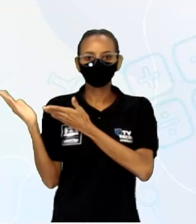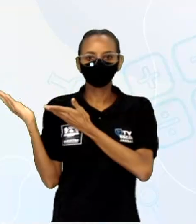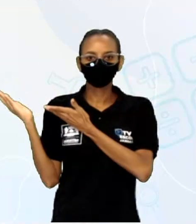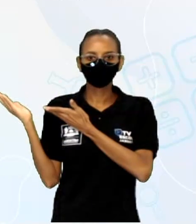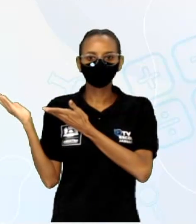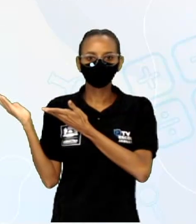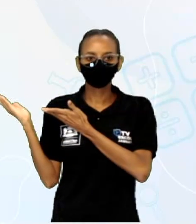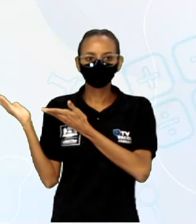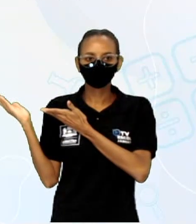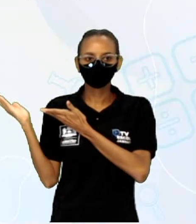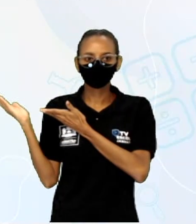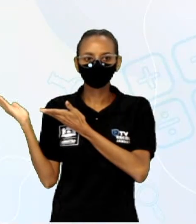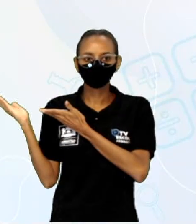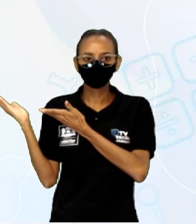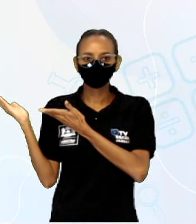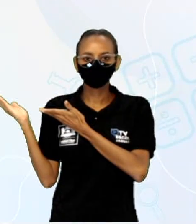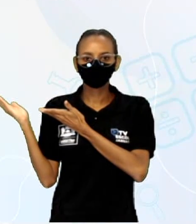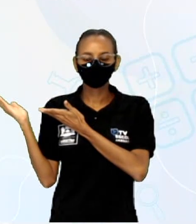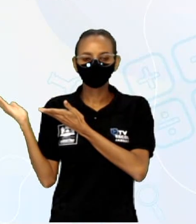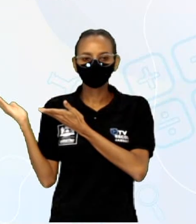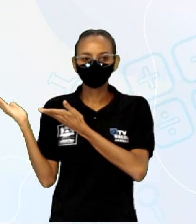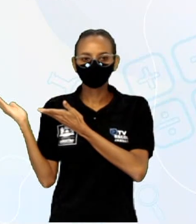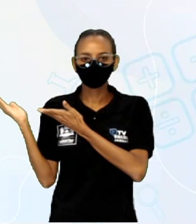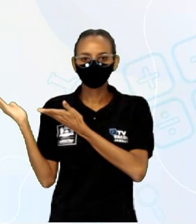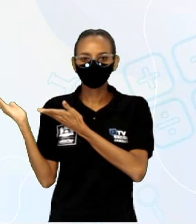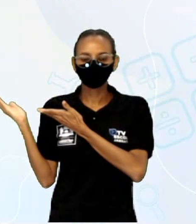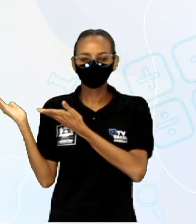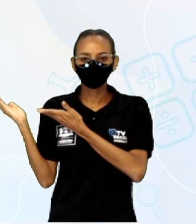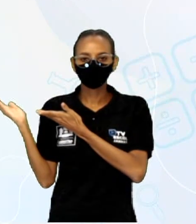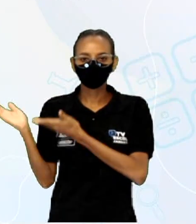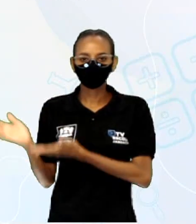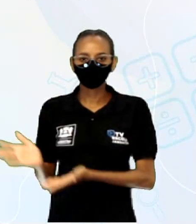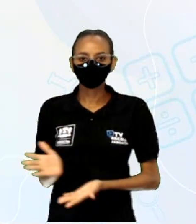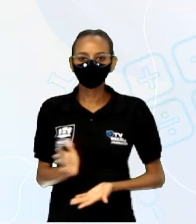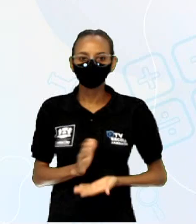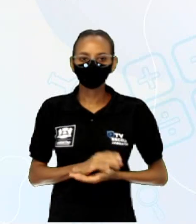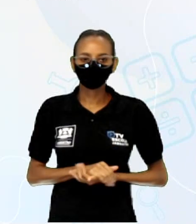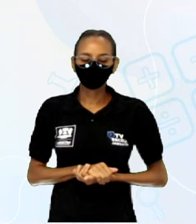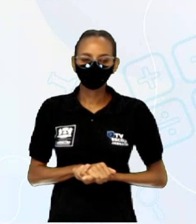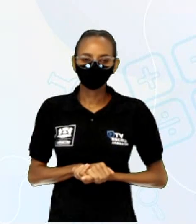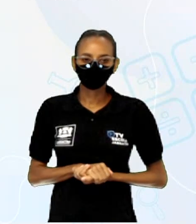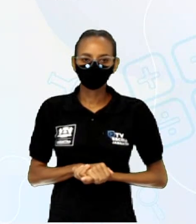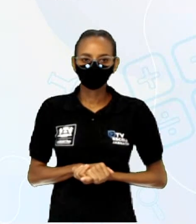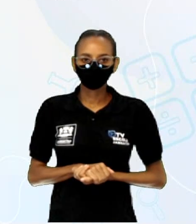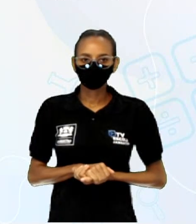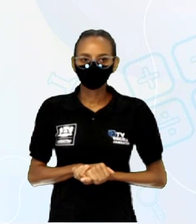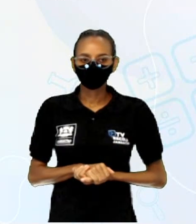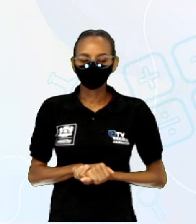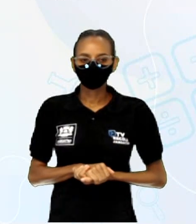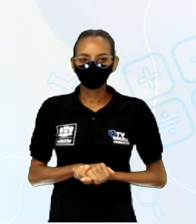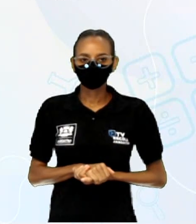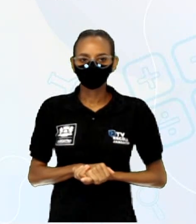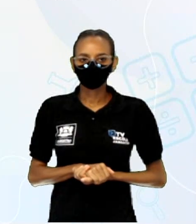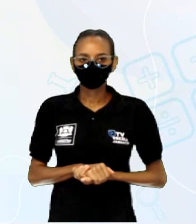Para valer, Usain Bolt, Rafa Power, corre ao lado do Usain Bolt, Richard Thompson,